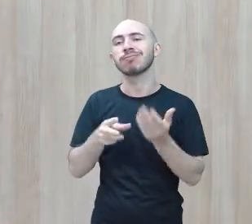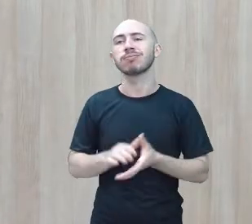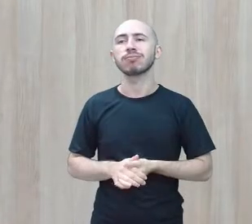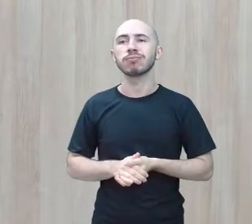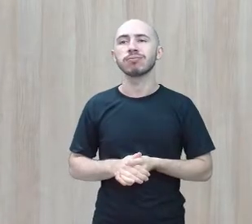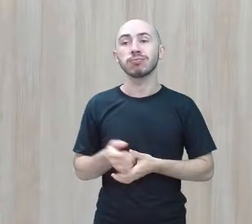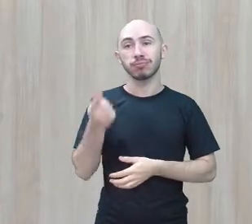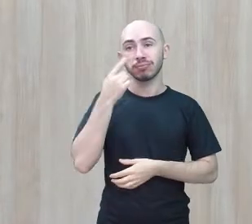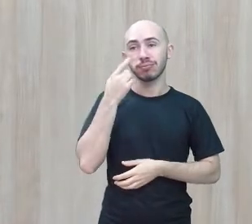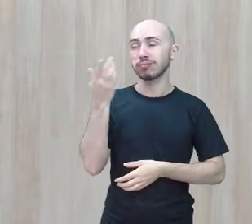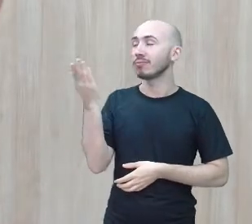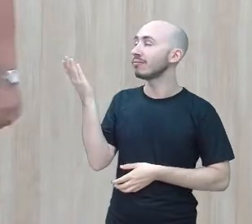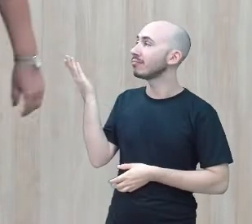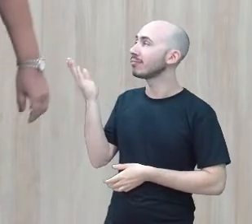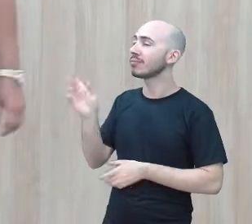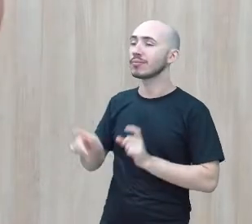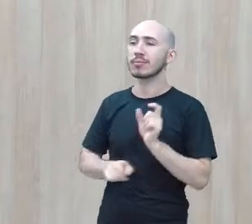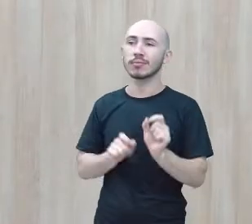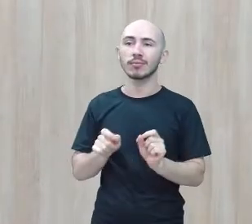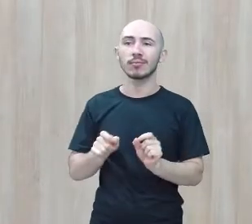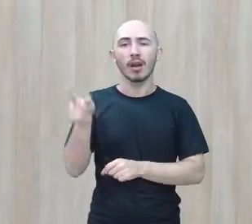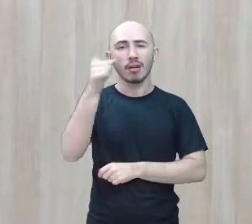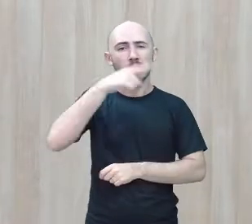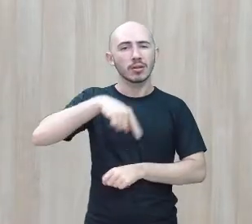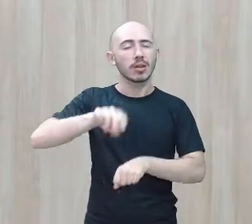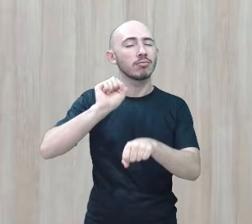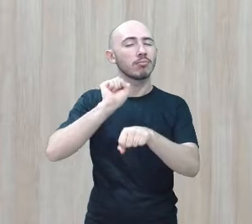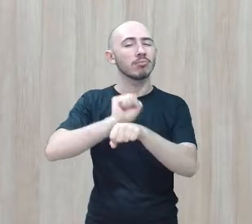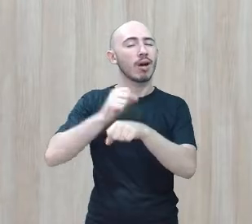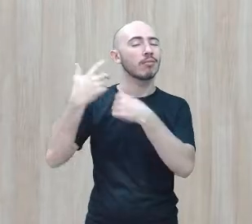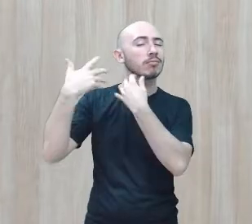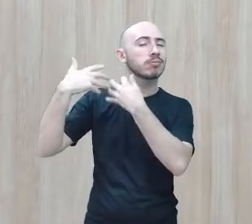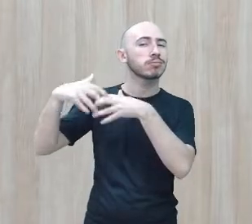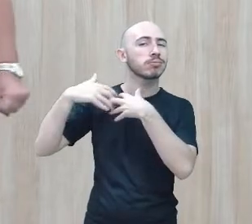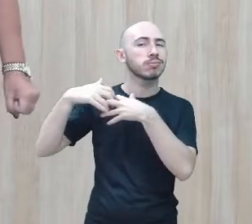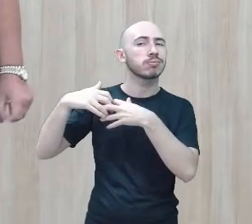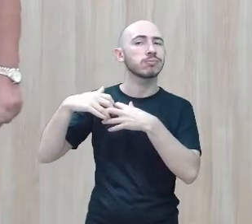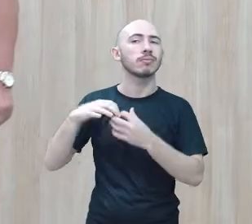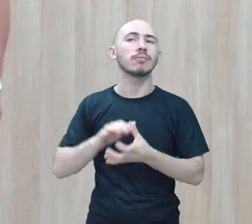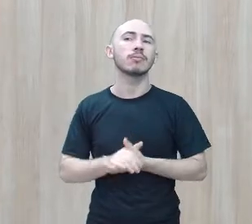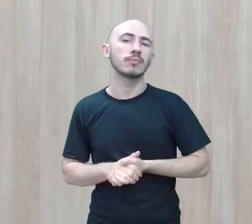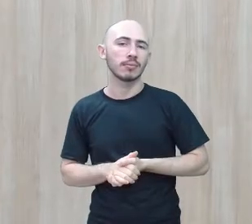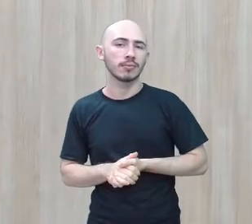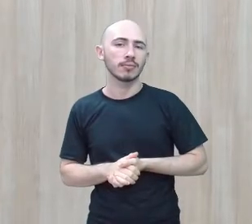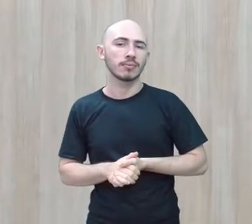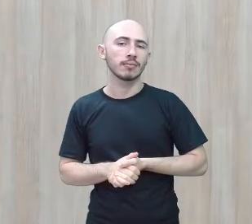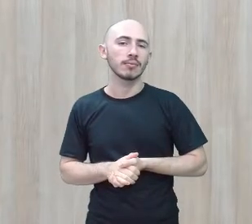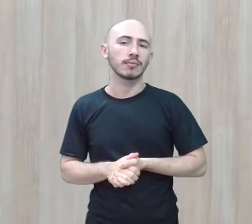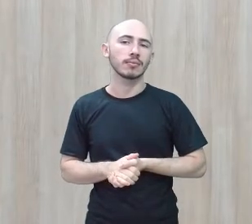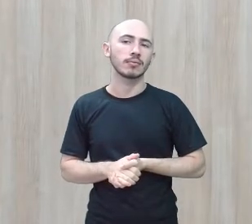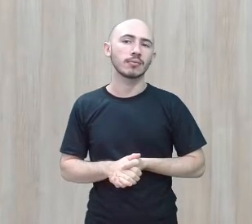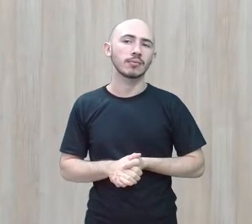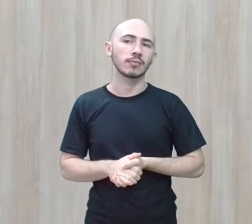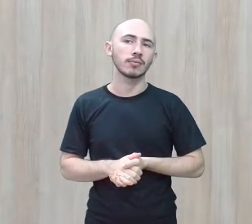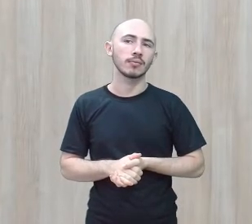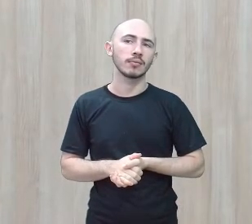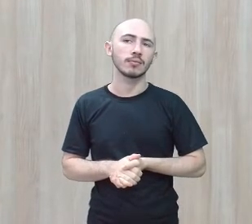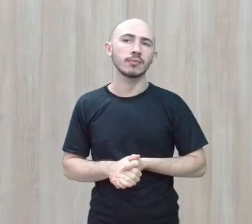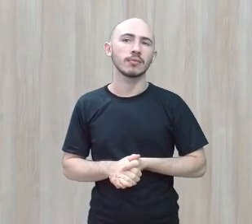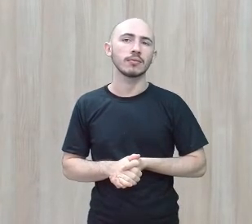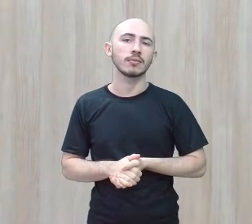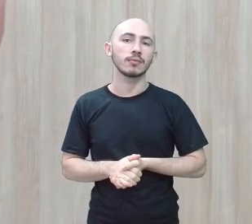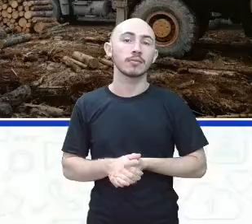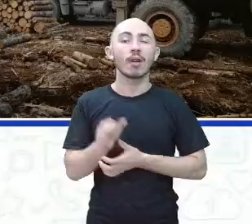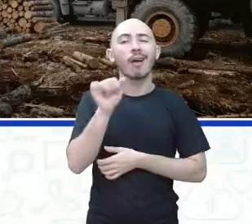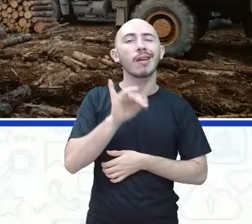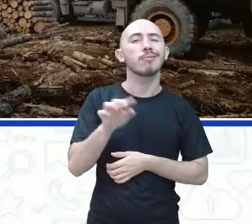lá. E aí, eu quero que vocês parem um pouquinho para pensar aí. Vamos lá. Dê uma olhada aí nessa